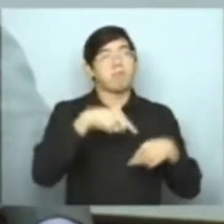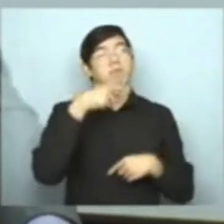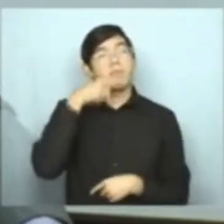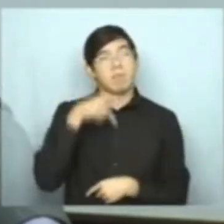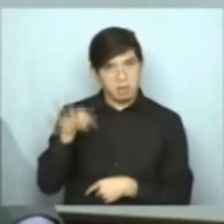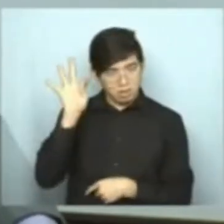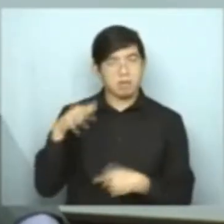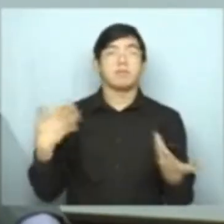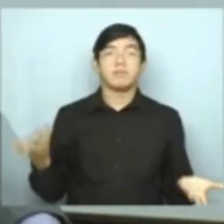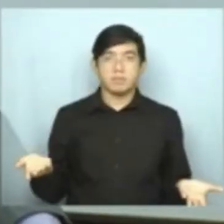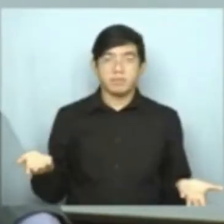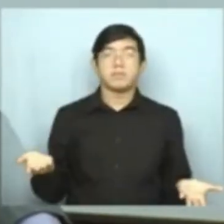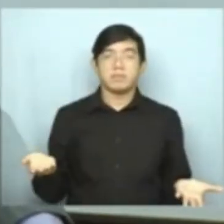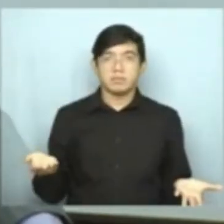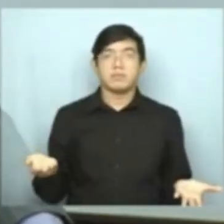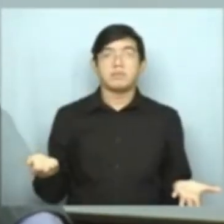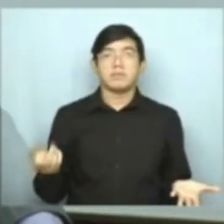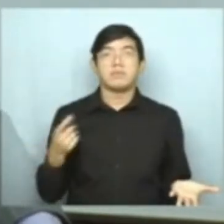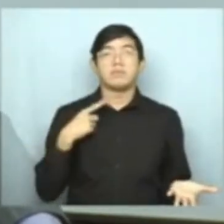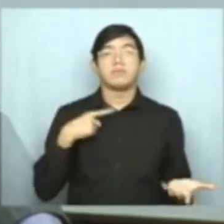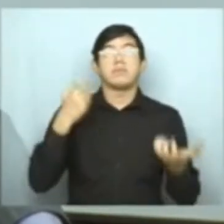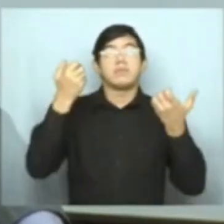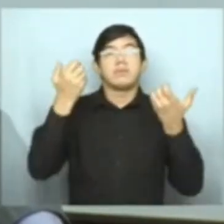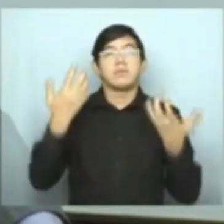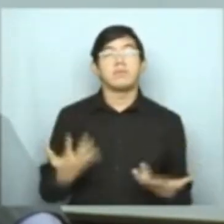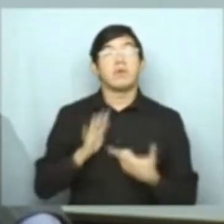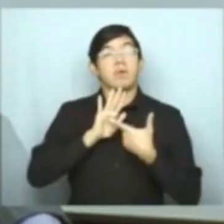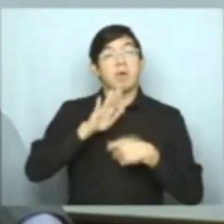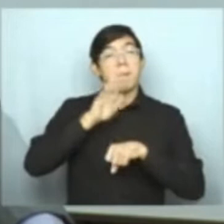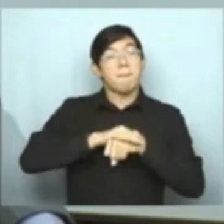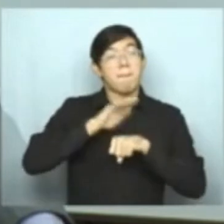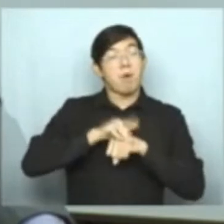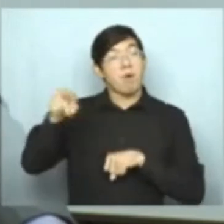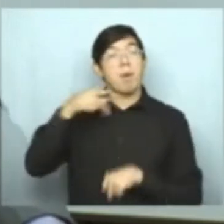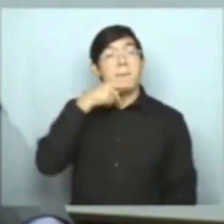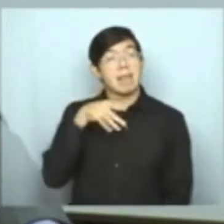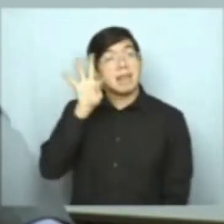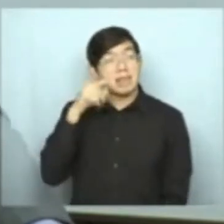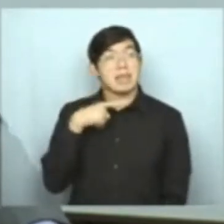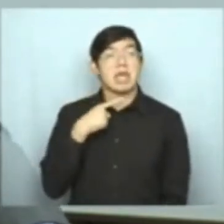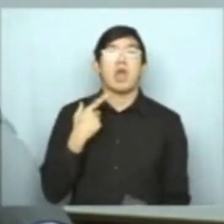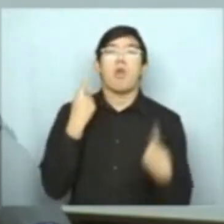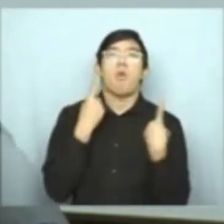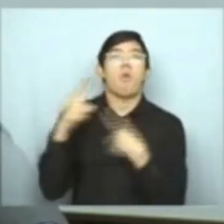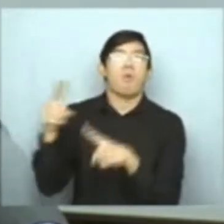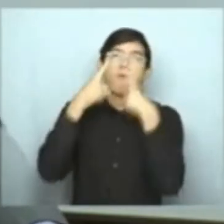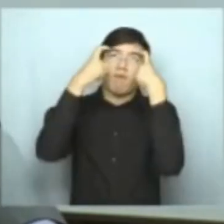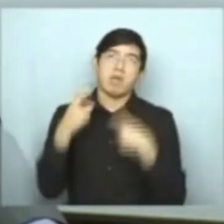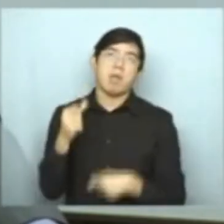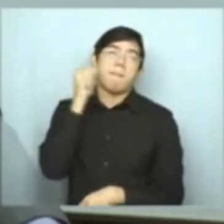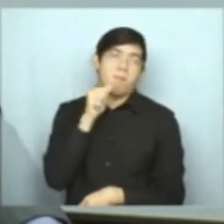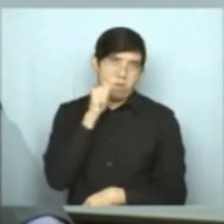Nós tratamos aqui de uma causa programática do Partido dos Trabalhadores. Eu lamento